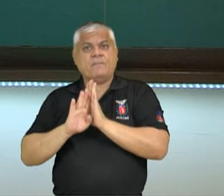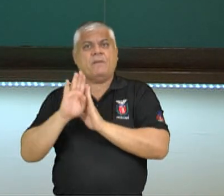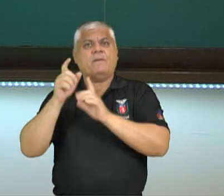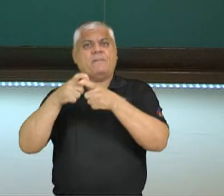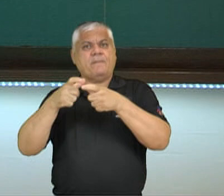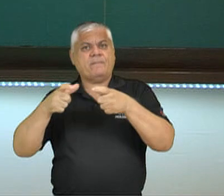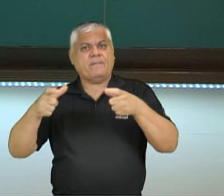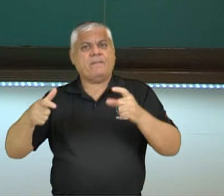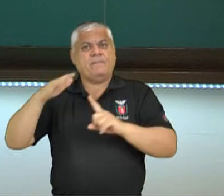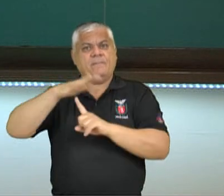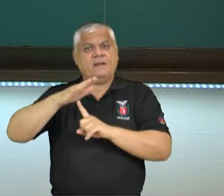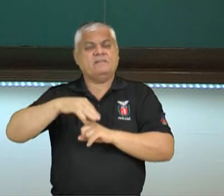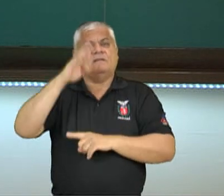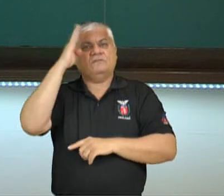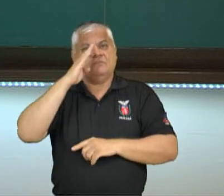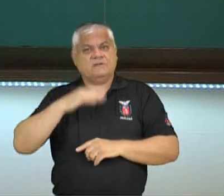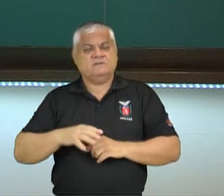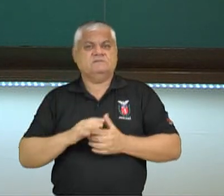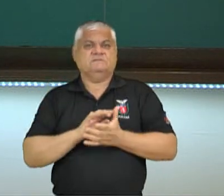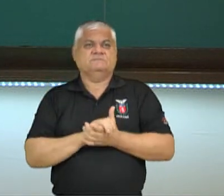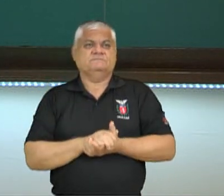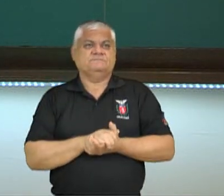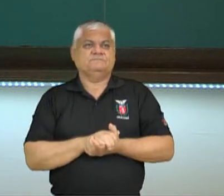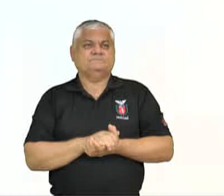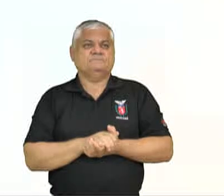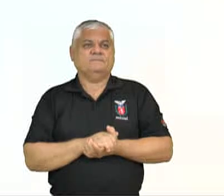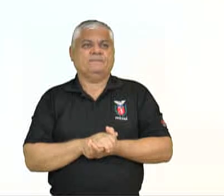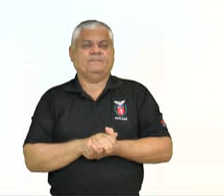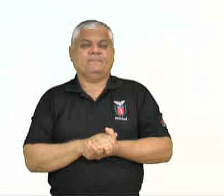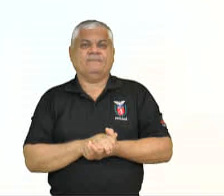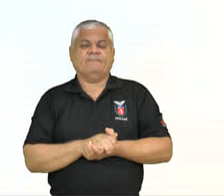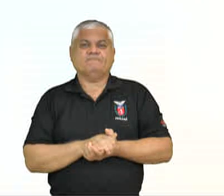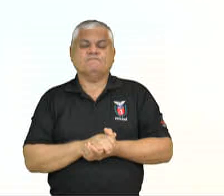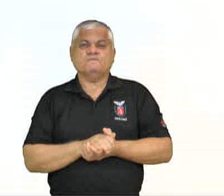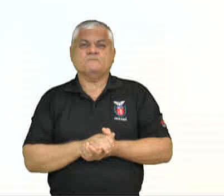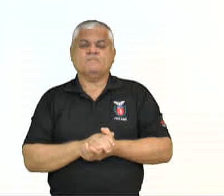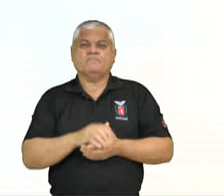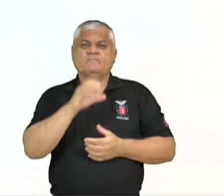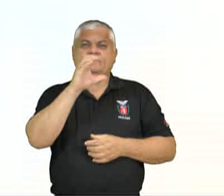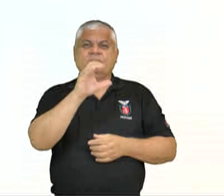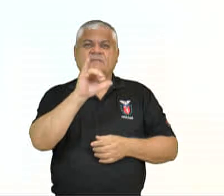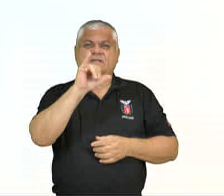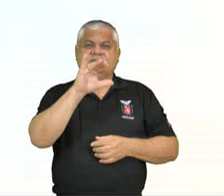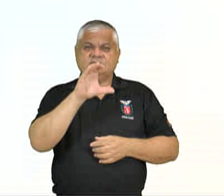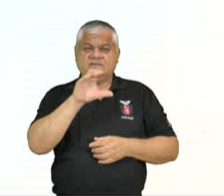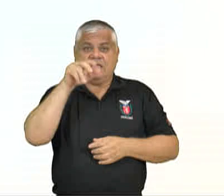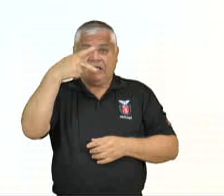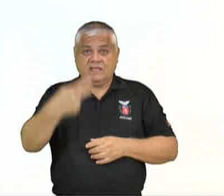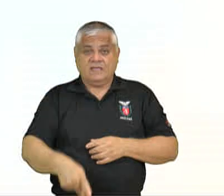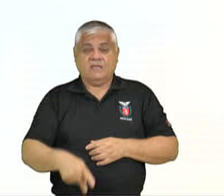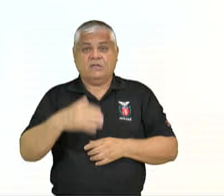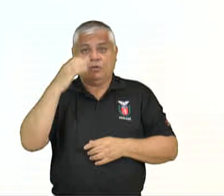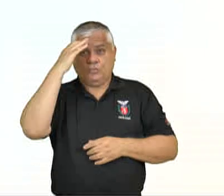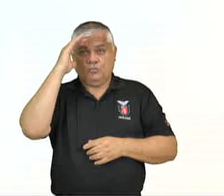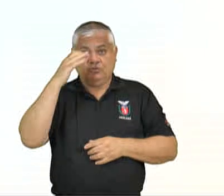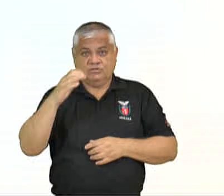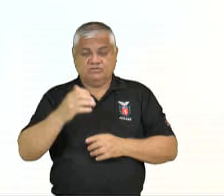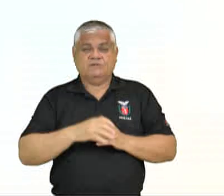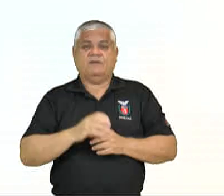no Paraná e no Brasil como um todo. Então aqui, a cidade industrial de Curitiba, conhecida por